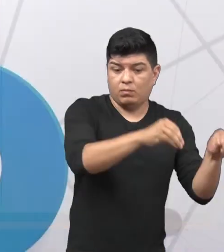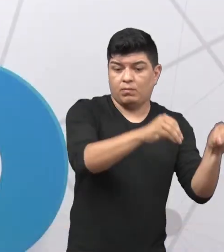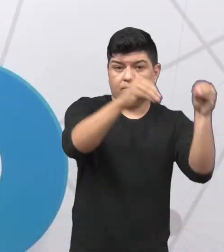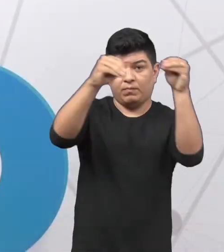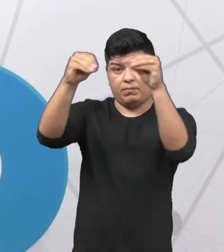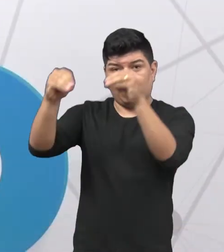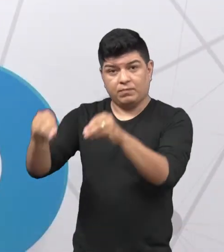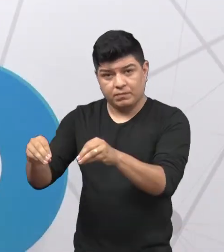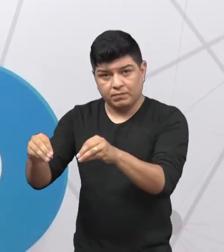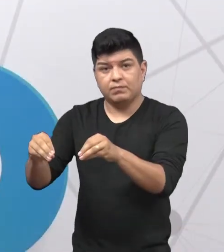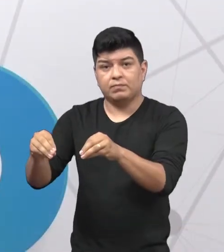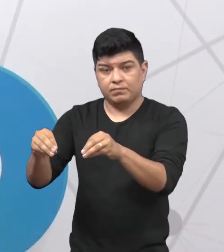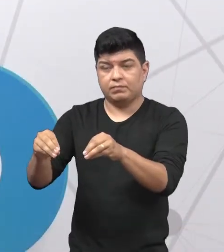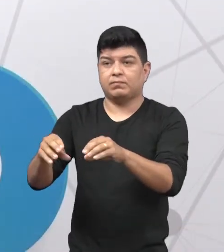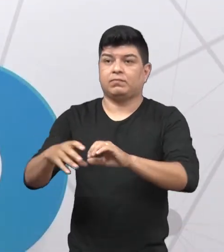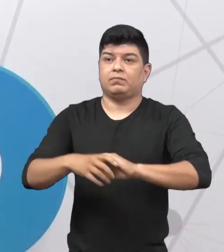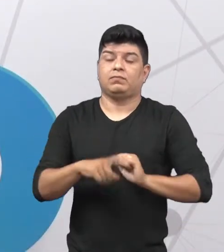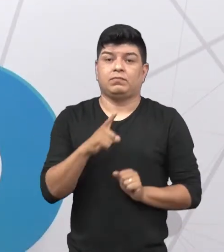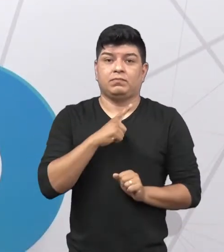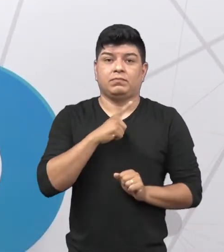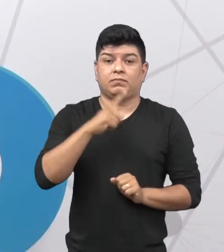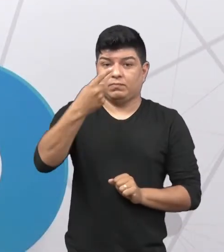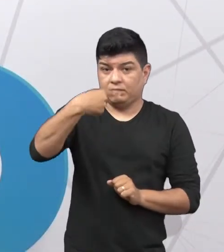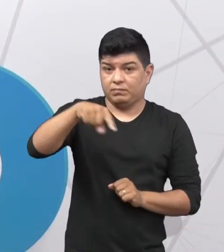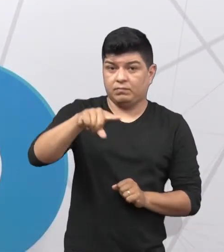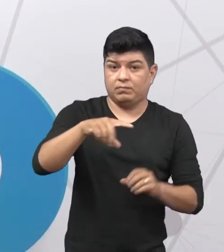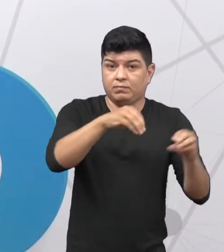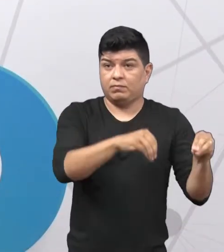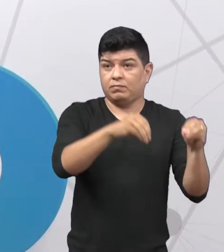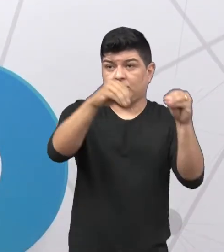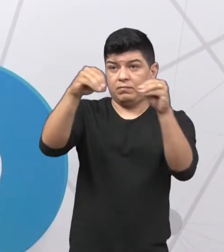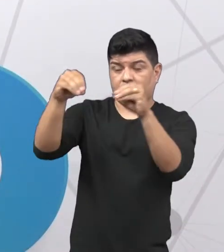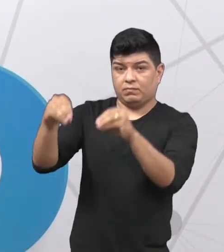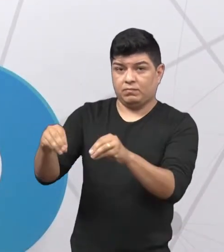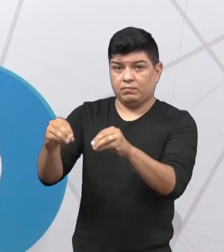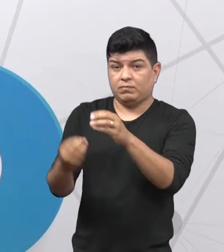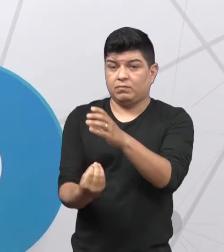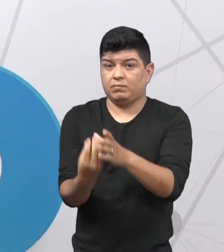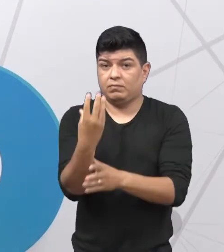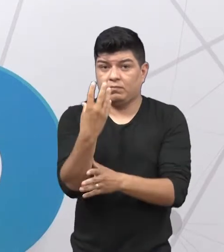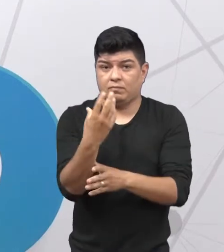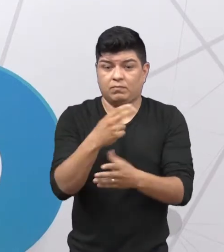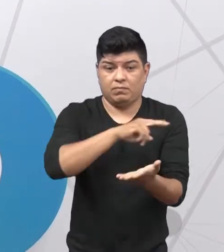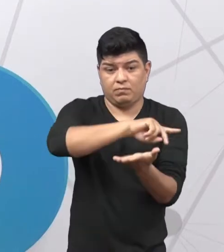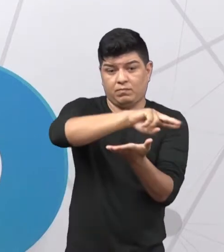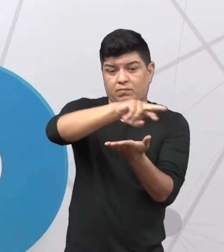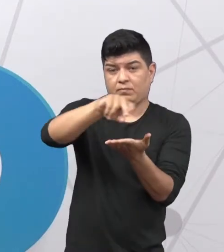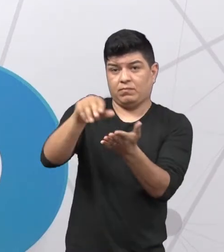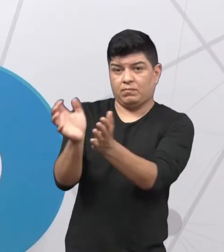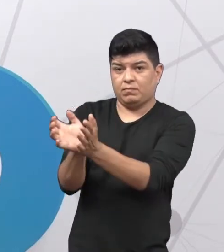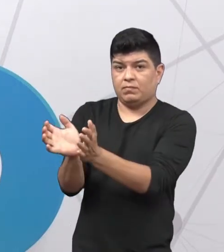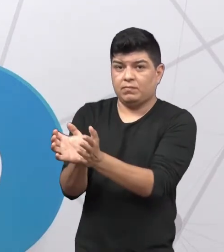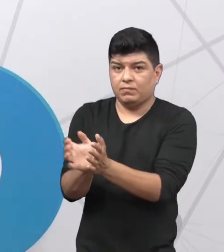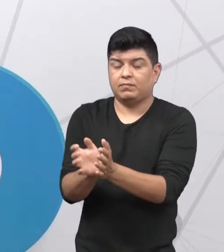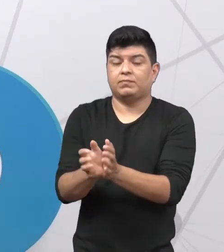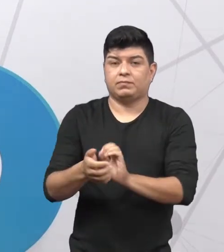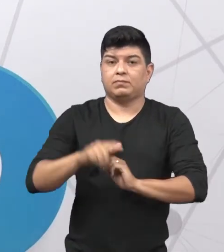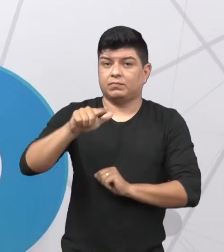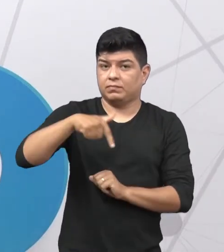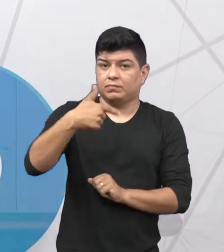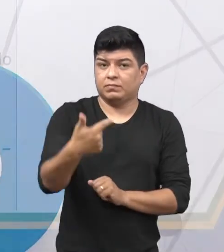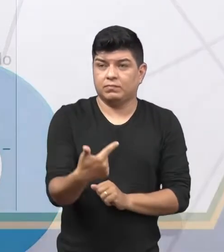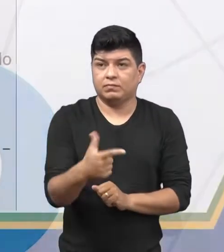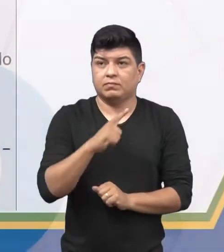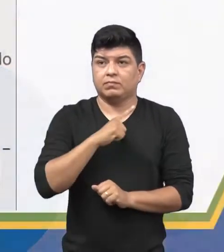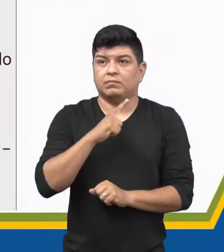regiões, tá? Tiveram que ir para o Oriente, formando ali várias colônias. Depois, nós vamos ter